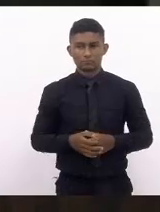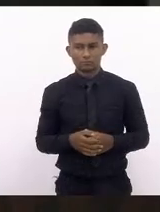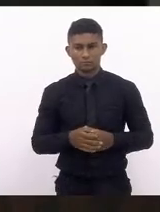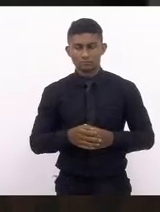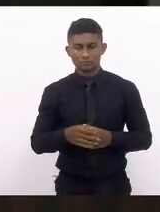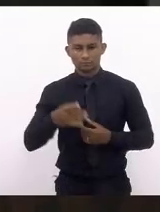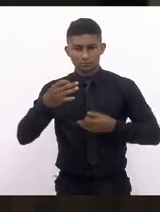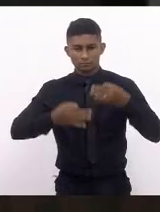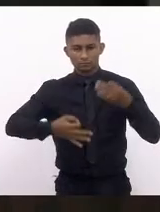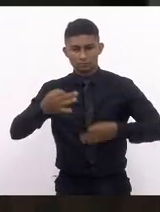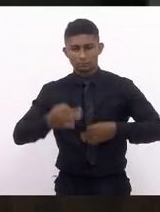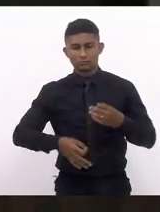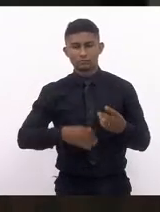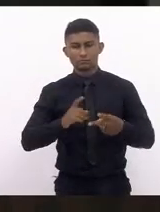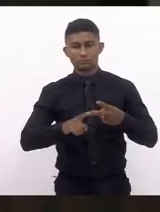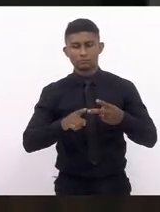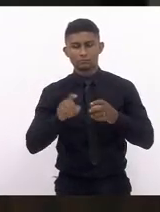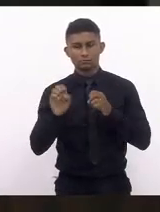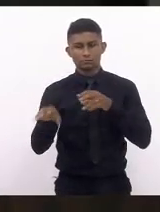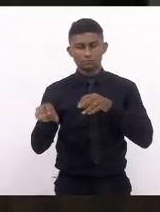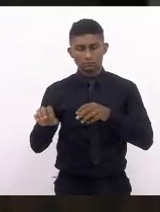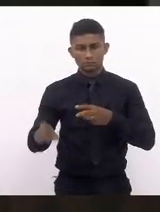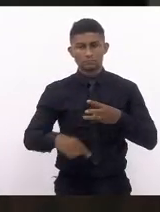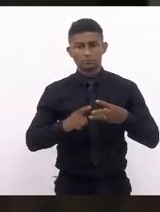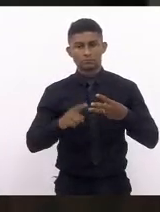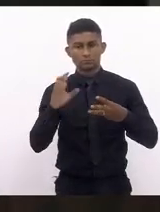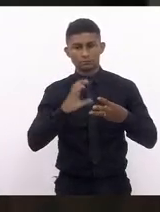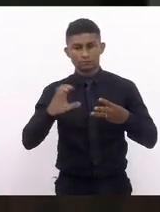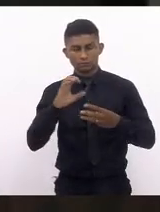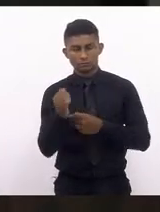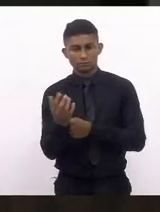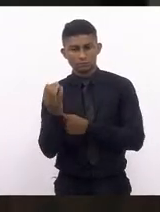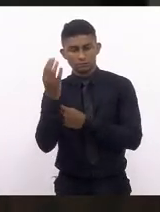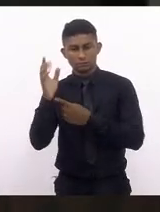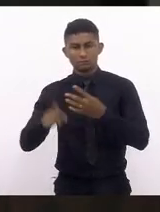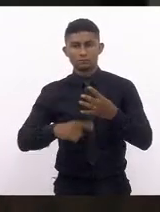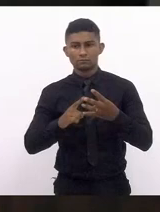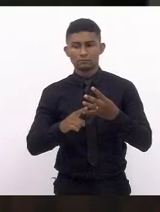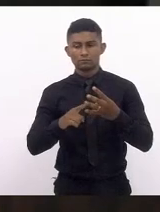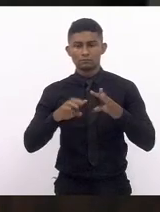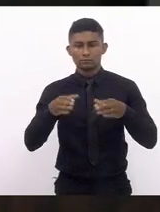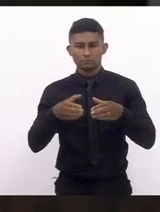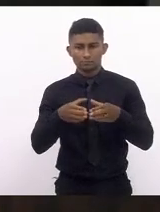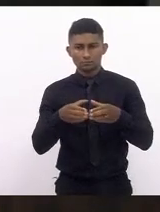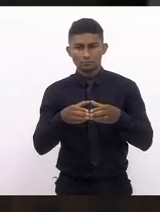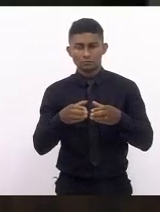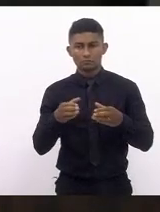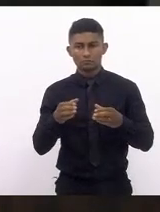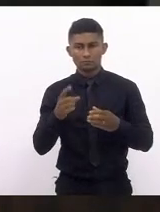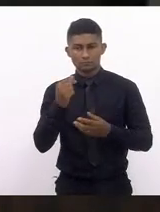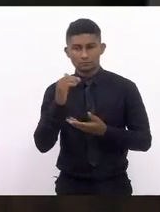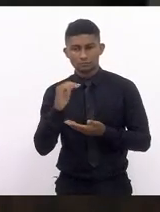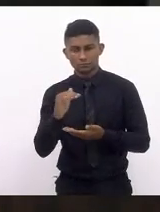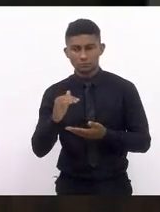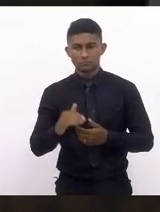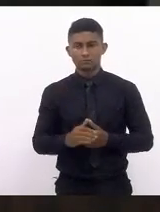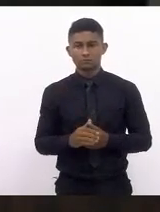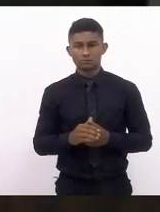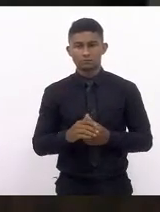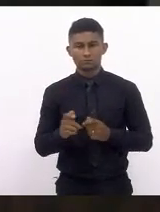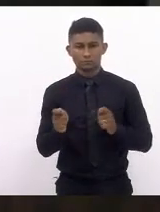e quais são os Justiça de educação sem a tecnologia de assunto principal de lamento Regional de orçamento de